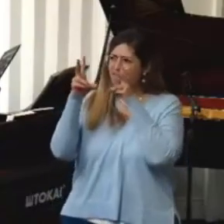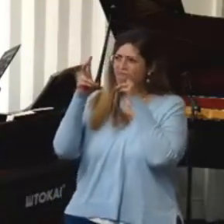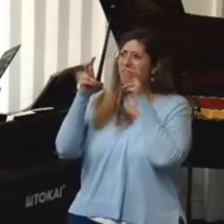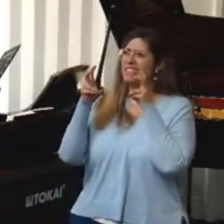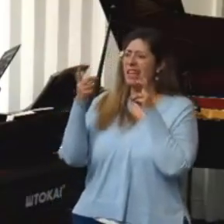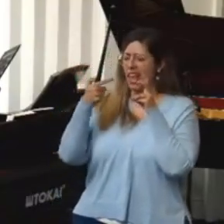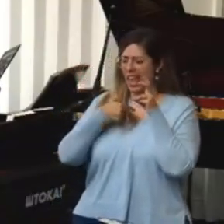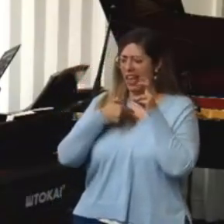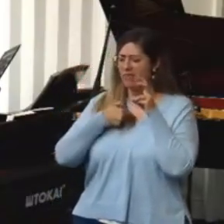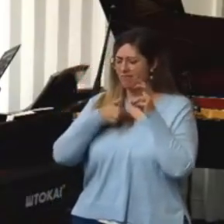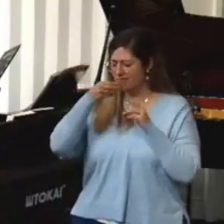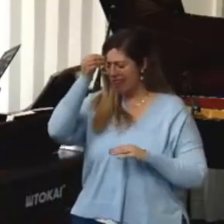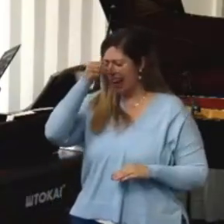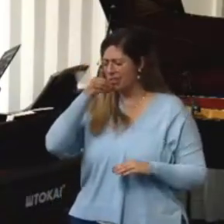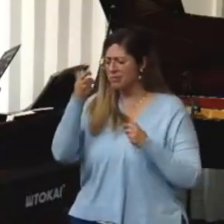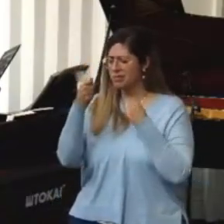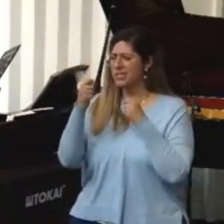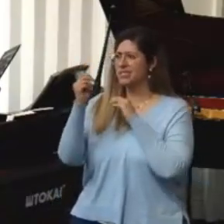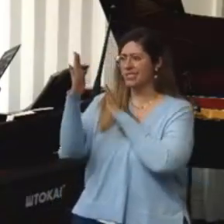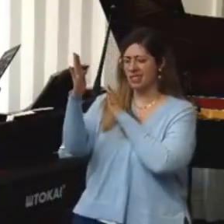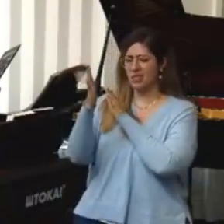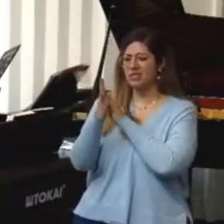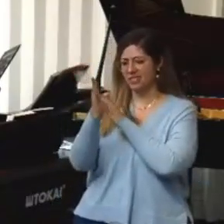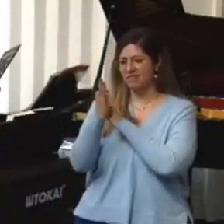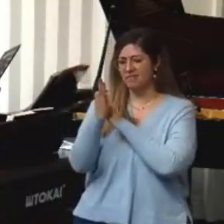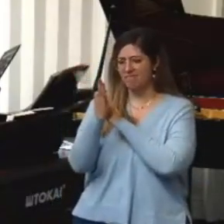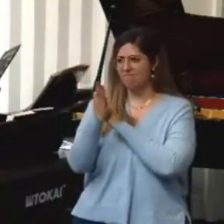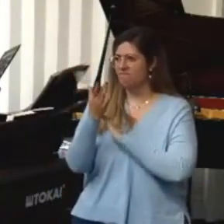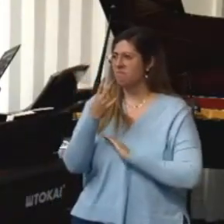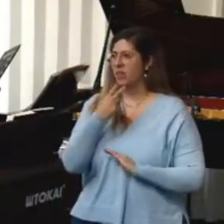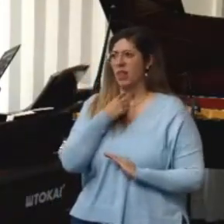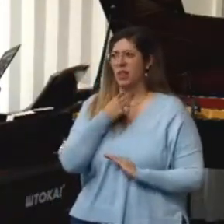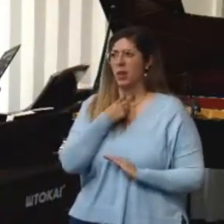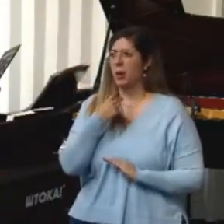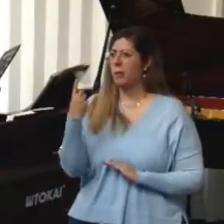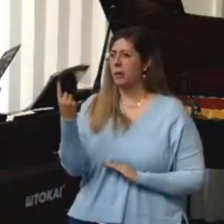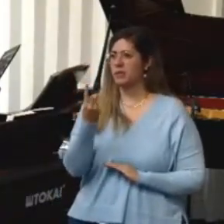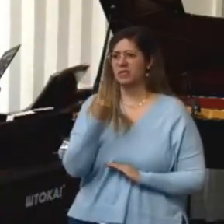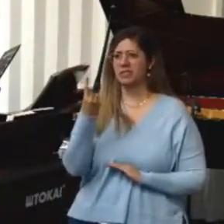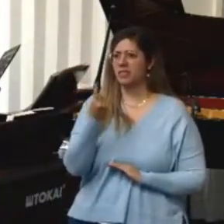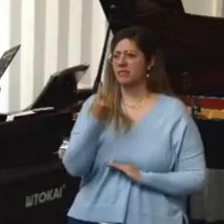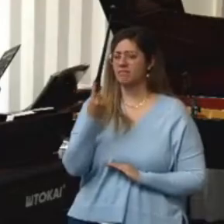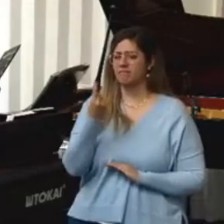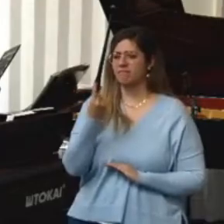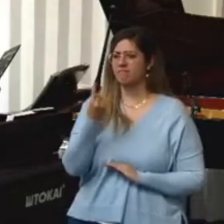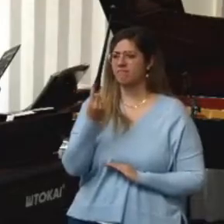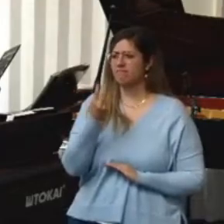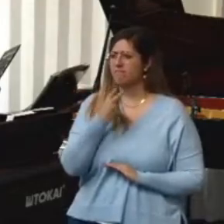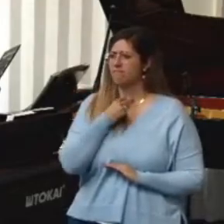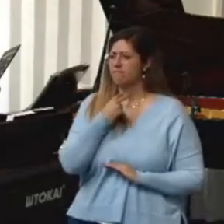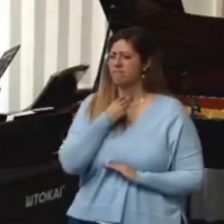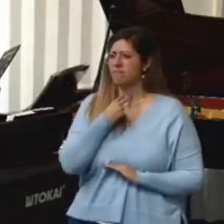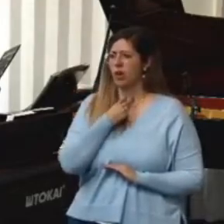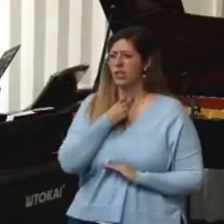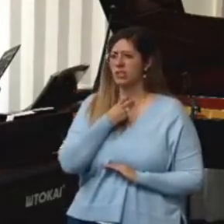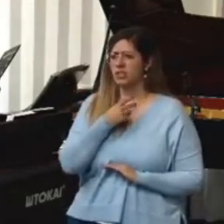reconhecimento dessa fraqueza glorifica a Deus. É quando nós dizemos, eu não posso. Senhor, eu não consigo. Senhor, eu